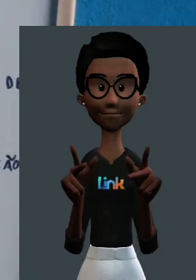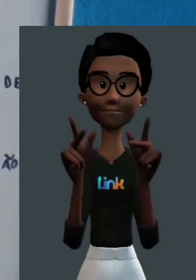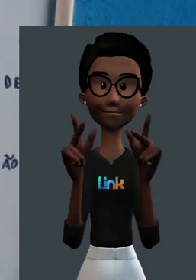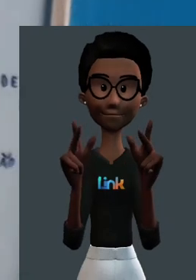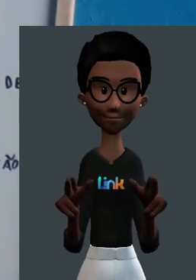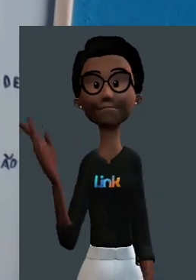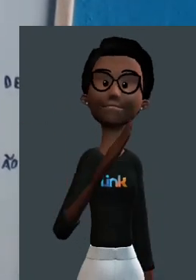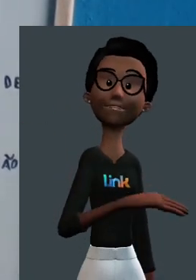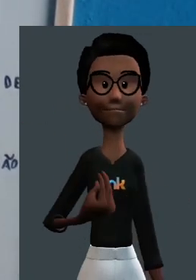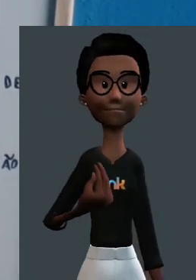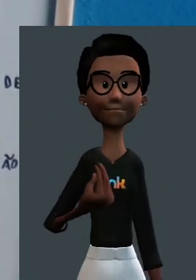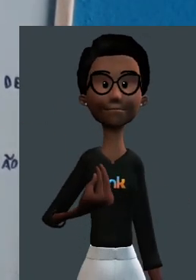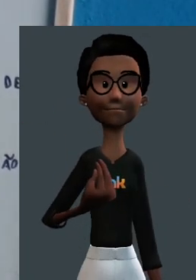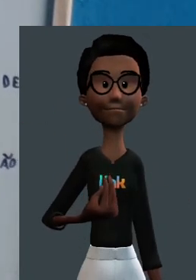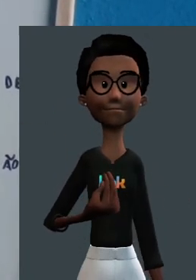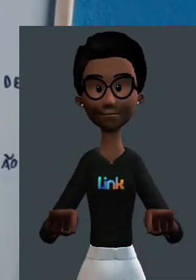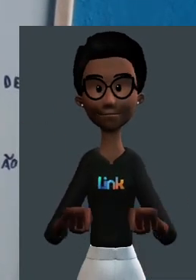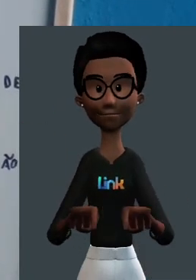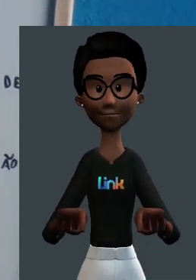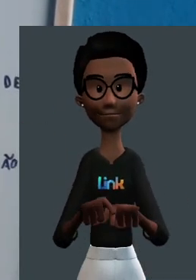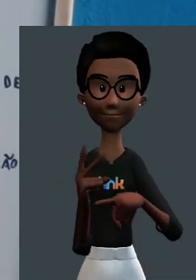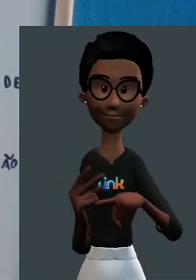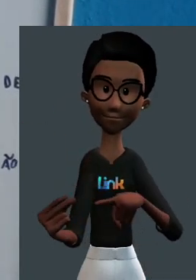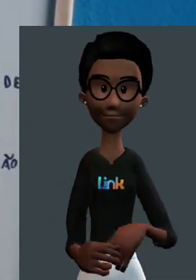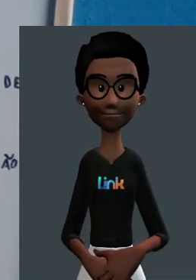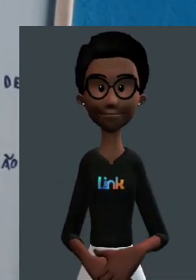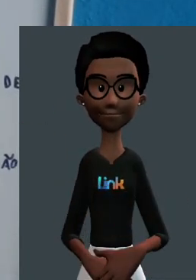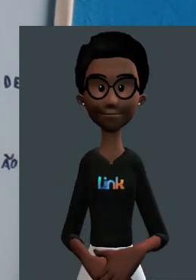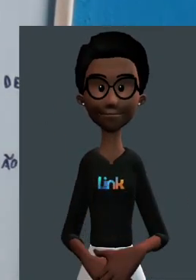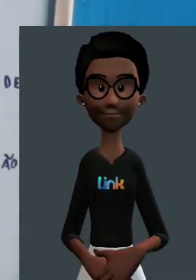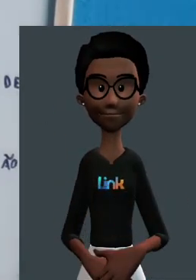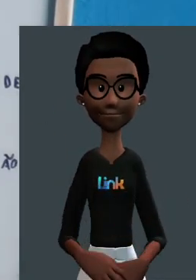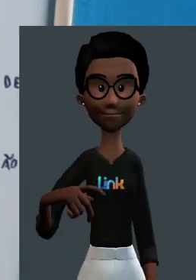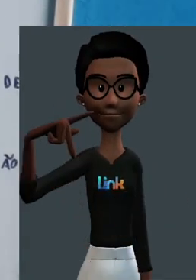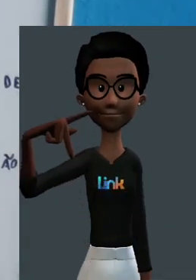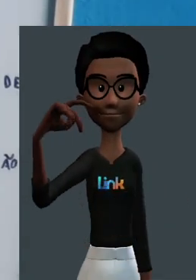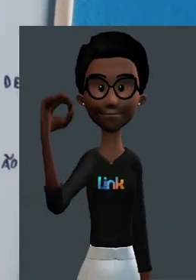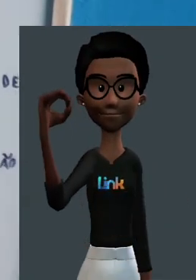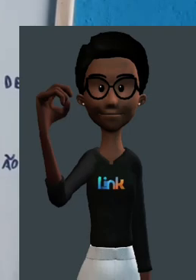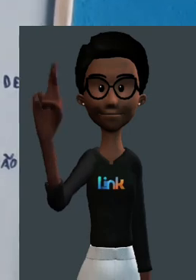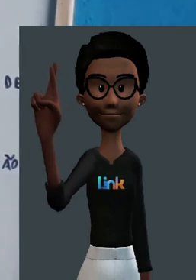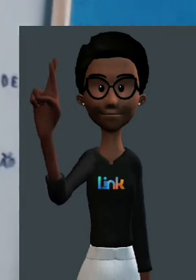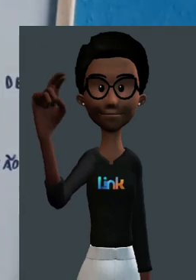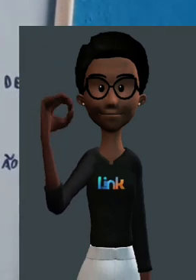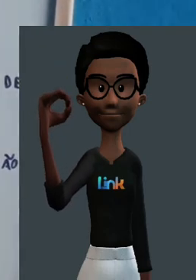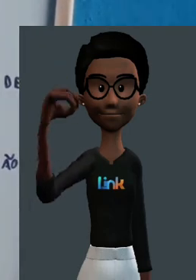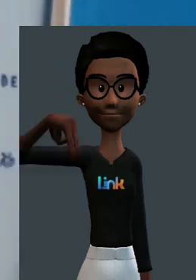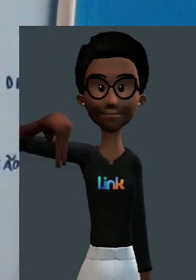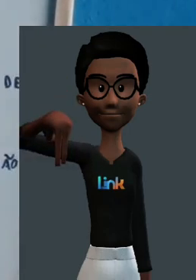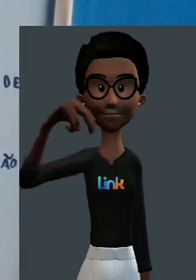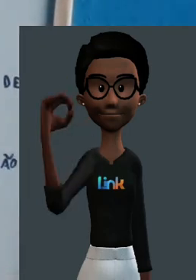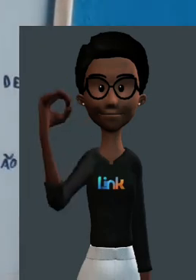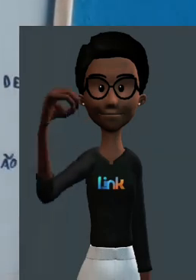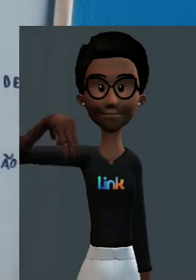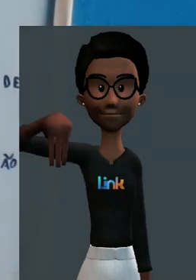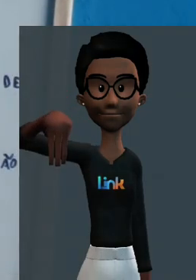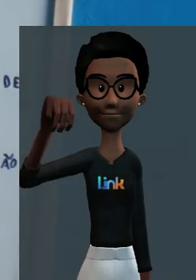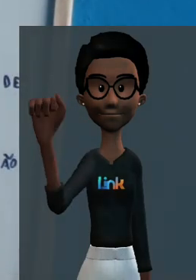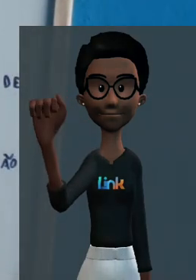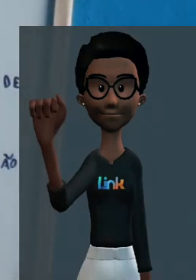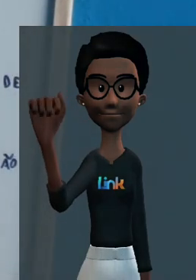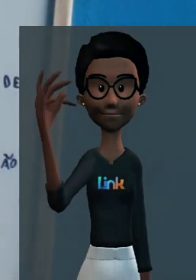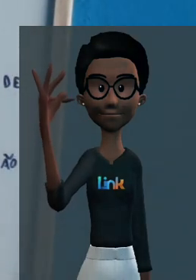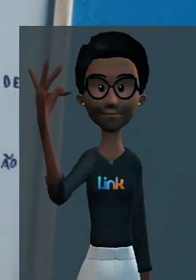No caso, vim, vivi, venci. Todas com V. V é uma consoante. E por fim nós temos